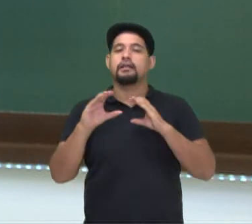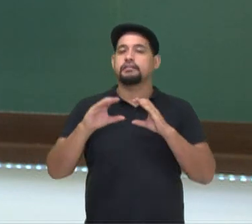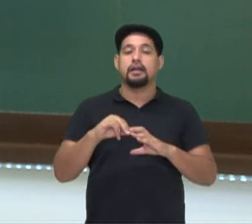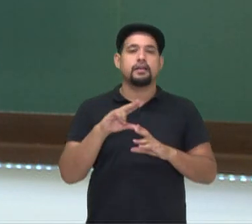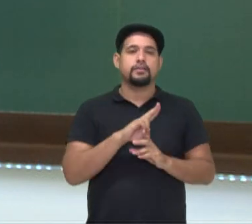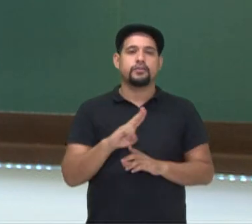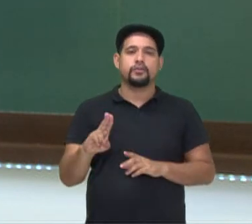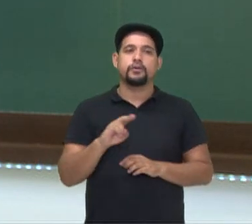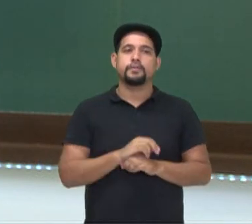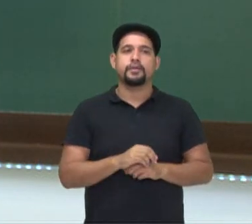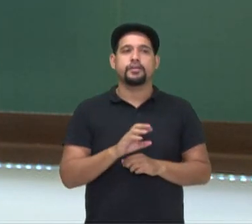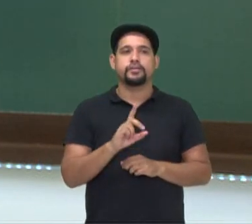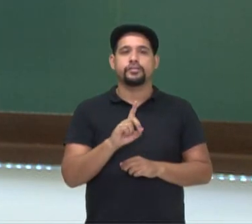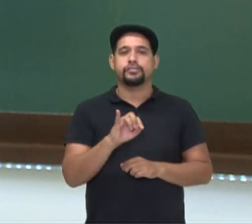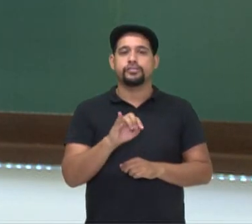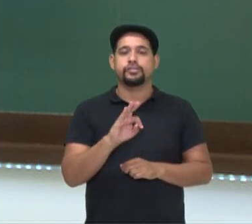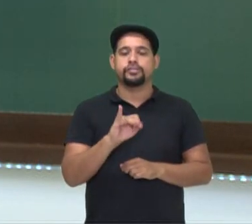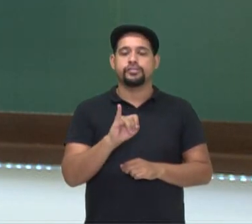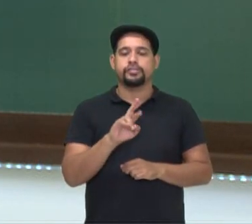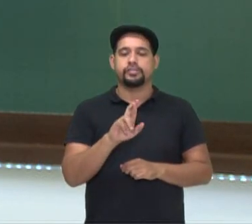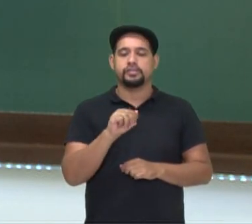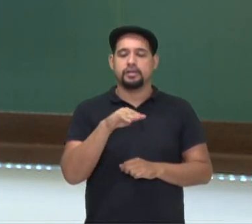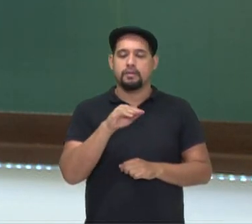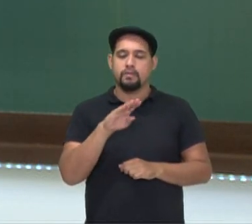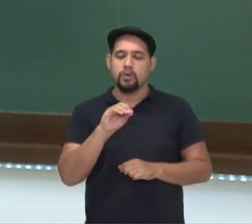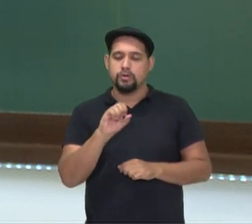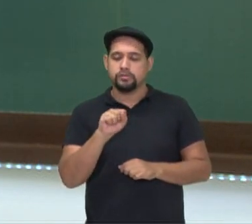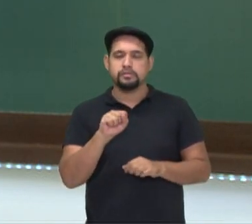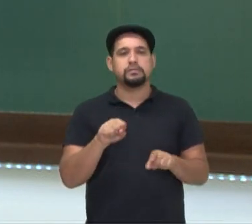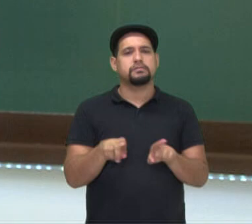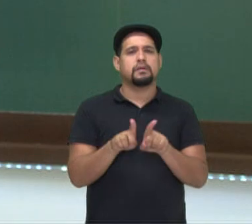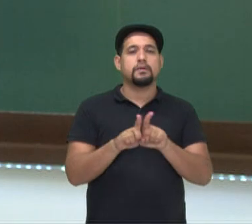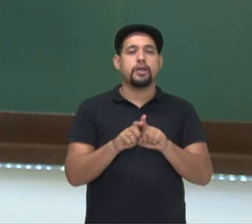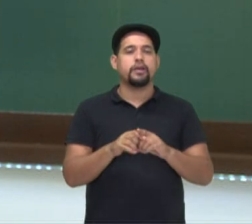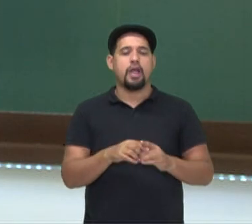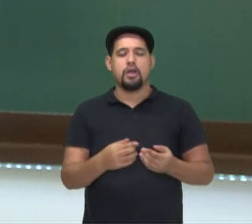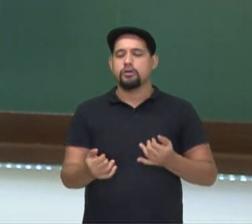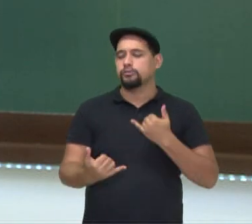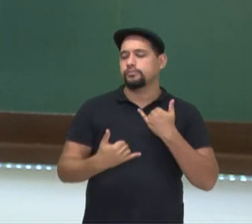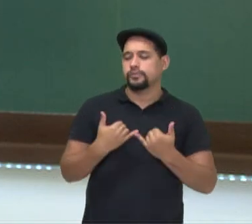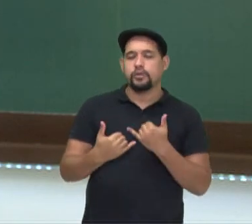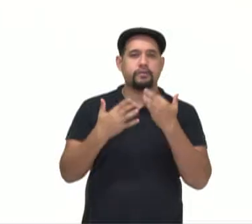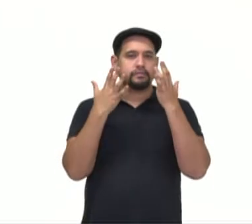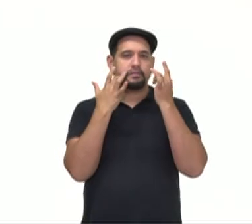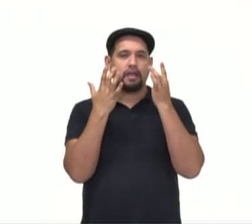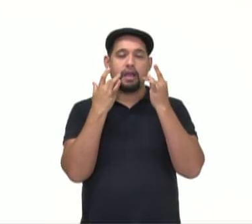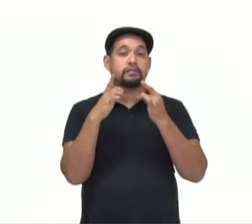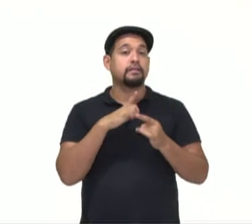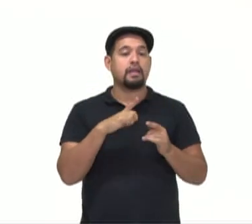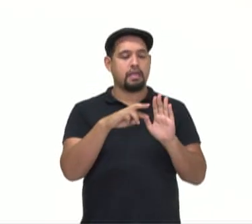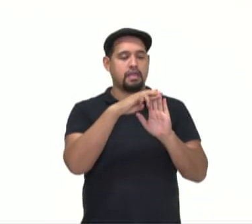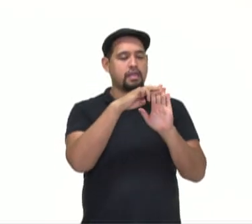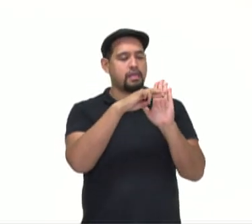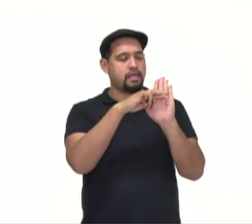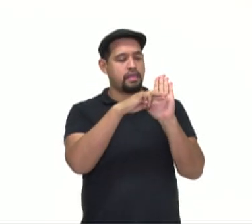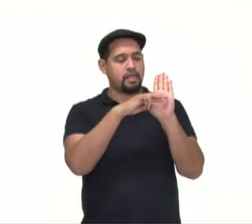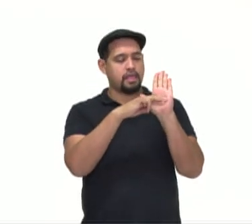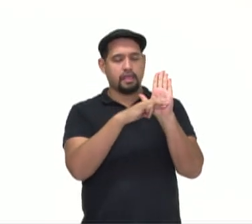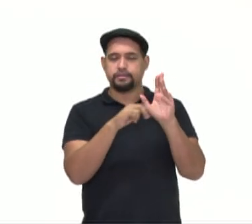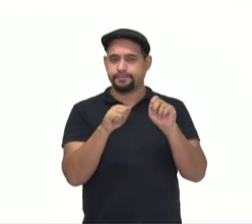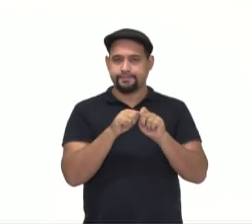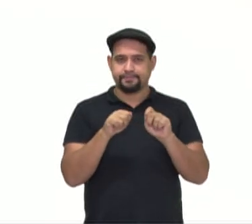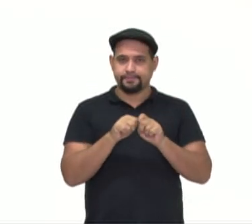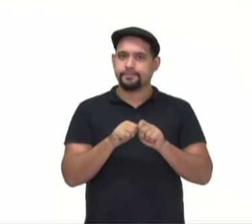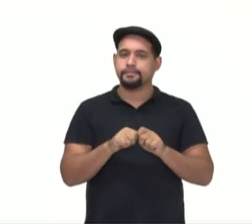de ditirambos. Então, jogos teatrais. Os jogos teatrais, eles possuem regras para serem